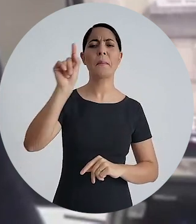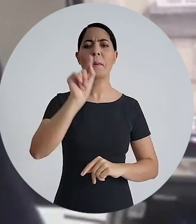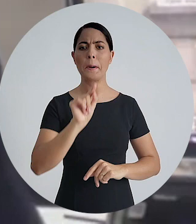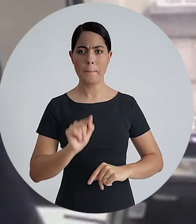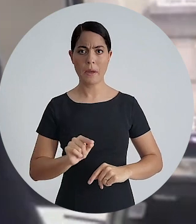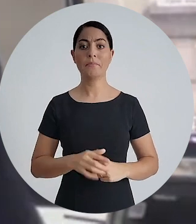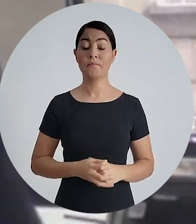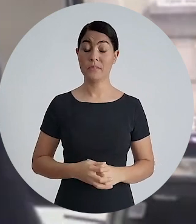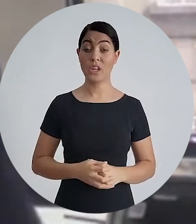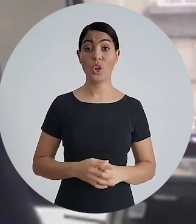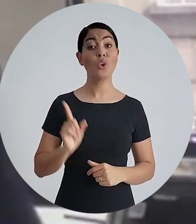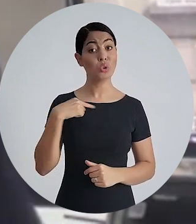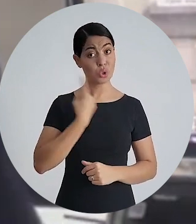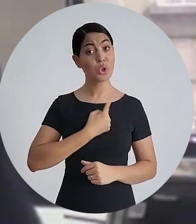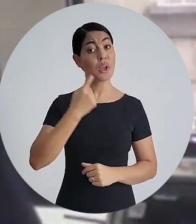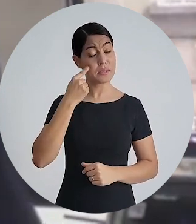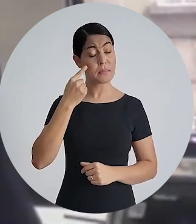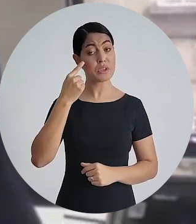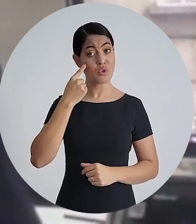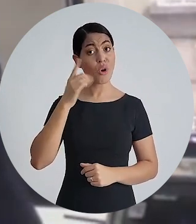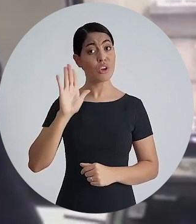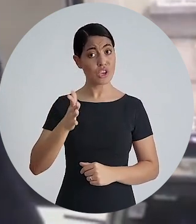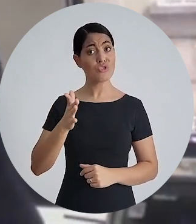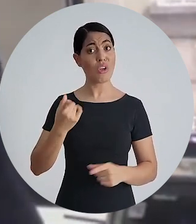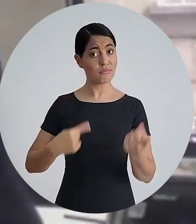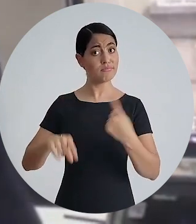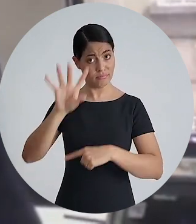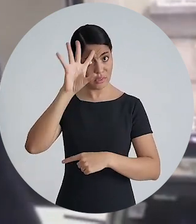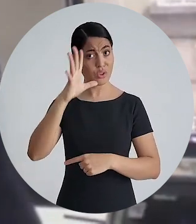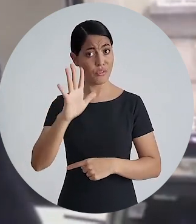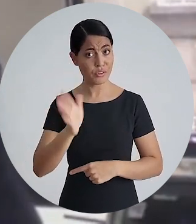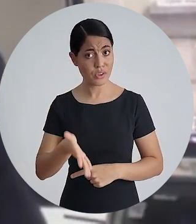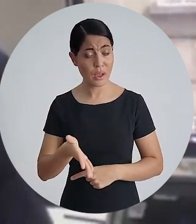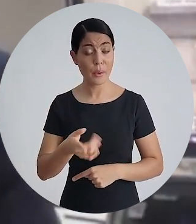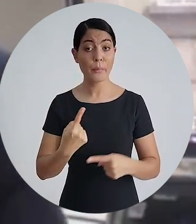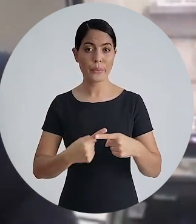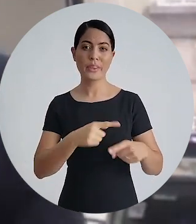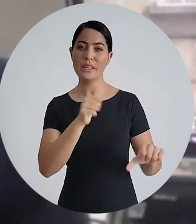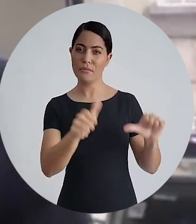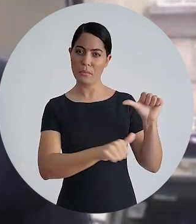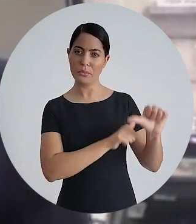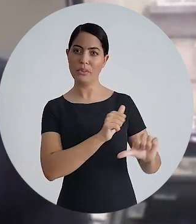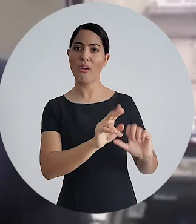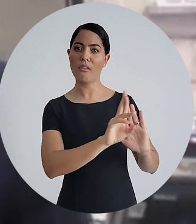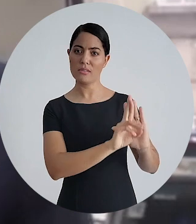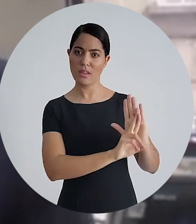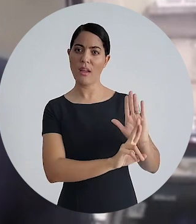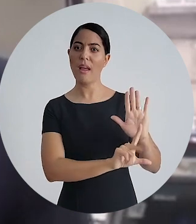um desafio que pensávamos ter superado com a reforma legislativa que